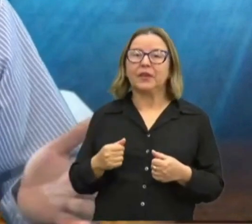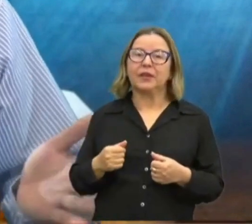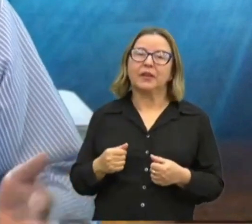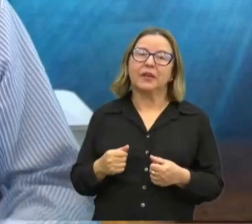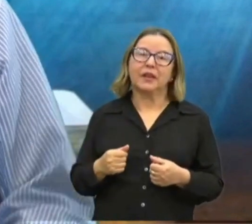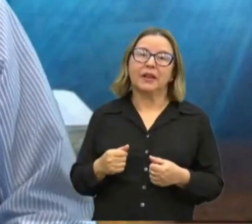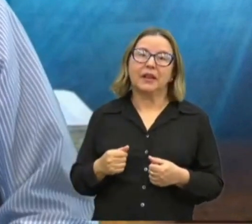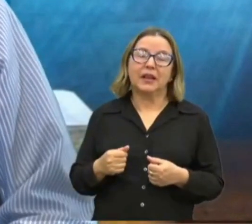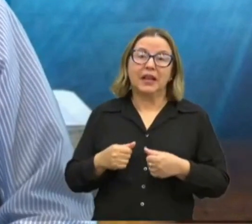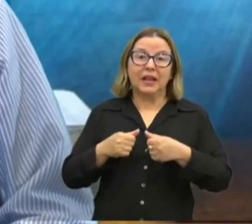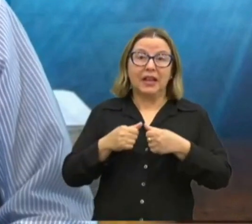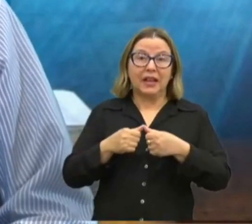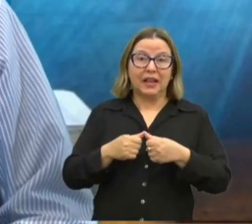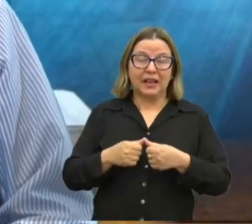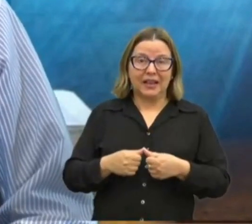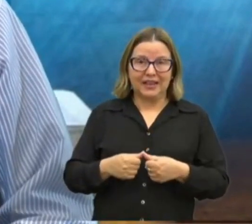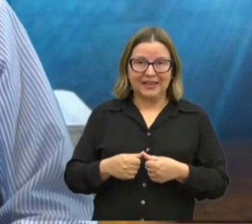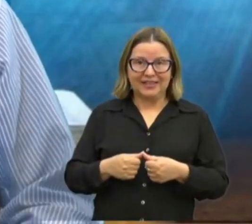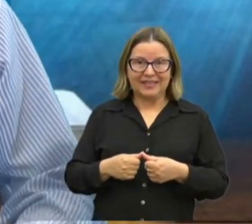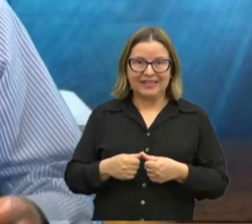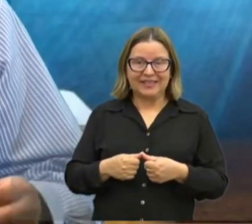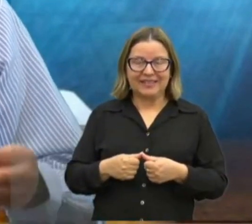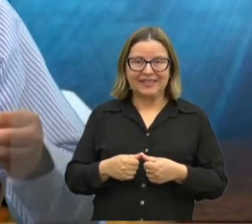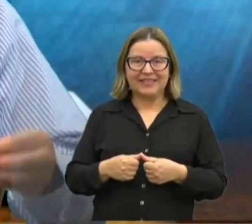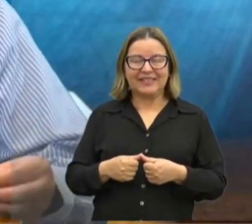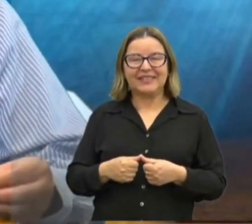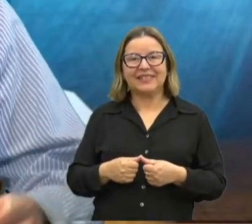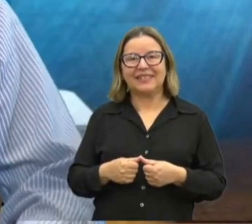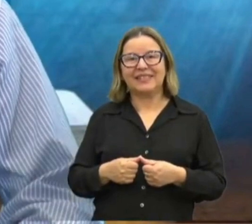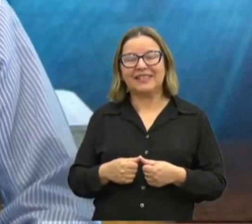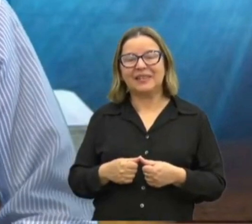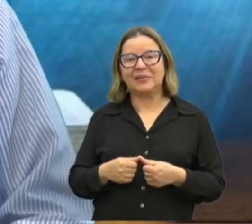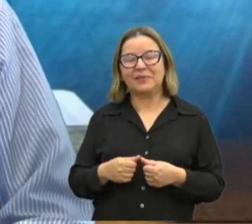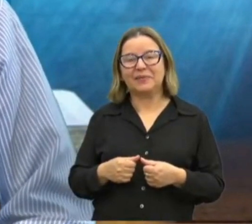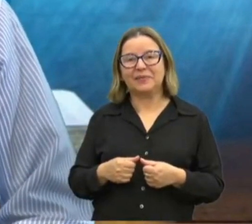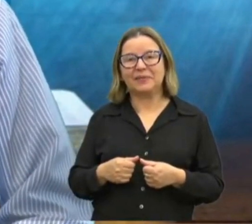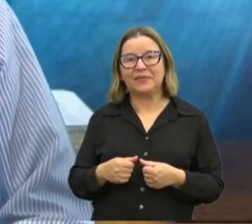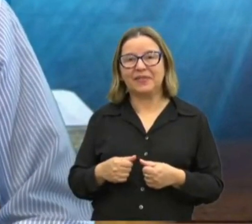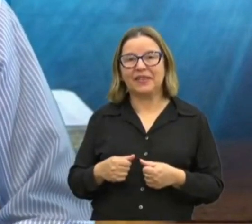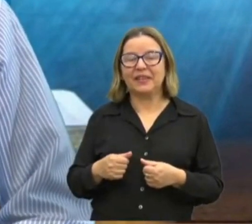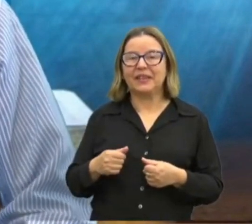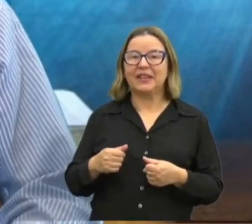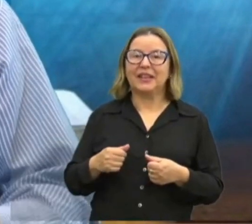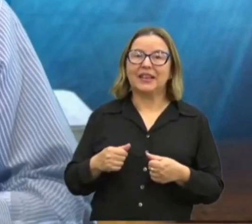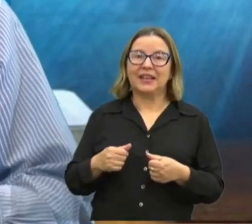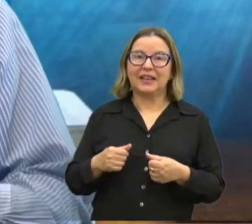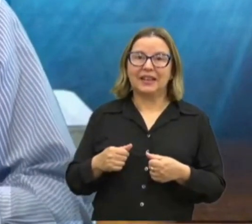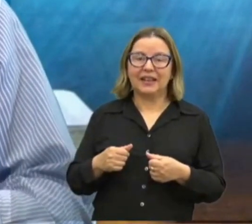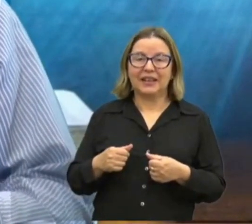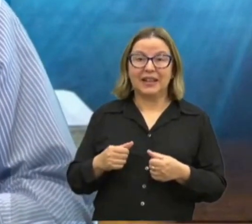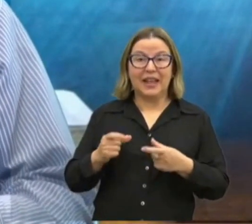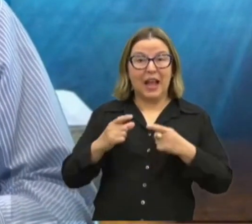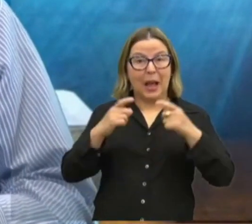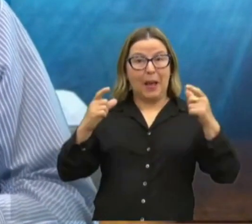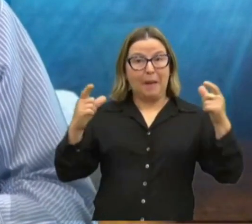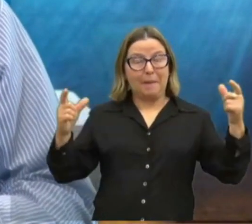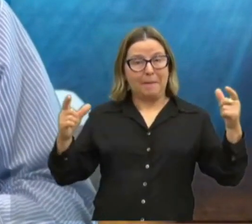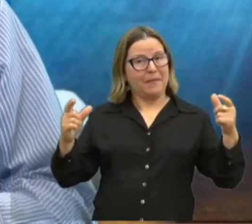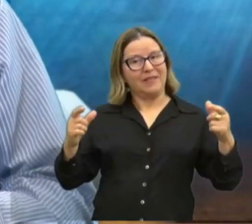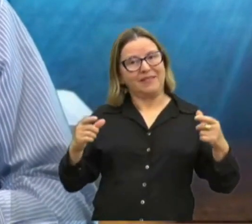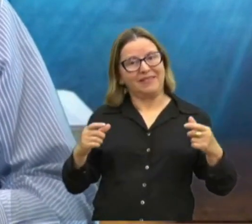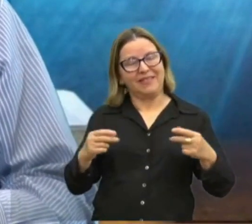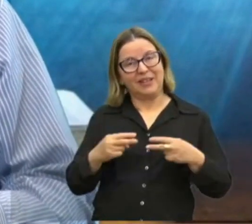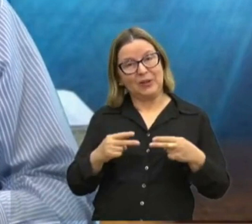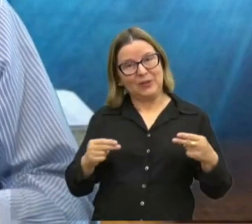é o maior de todos. Ele entregou por todos nós. Paulo já havia dito